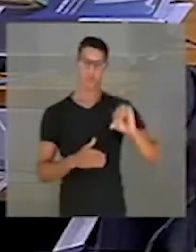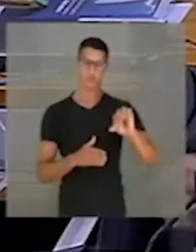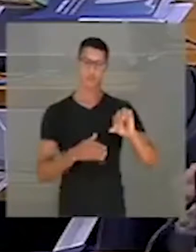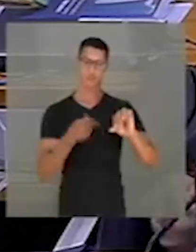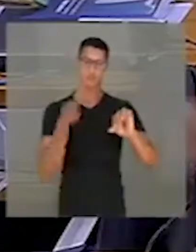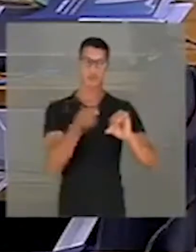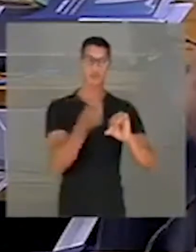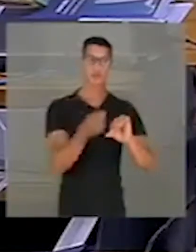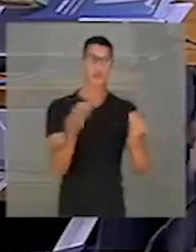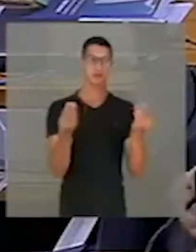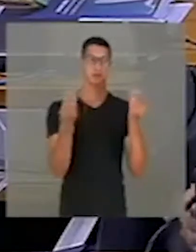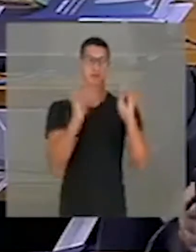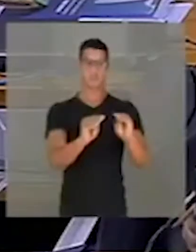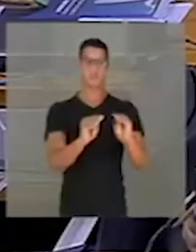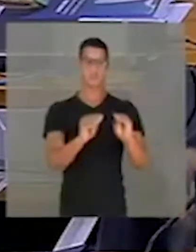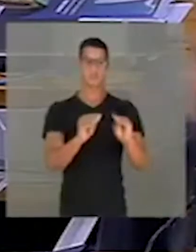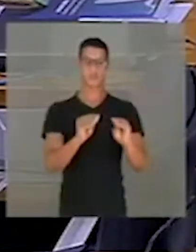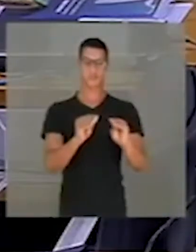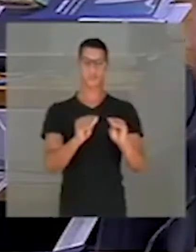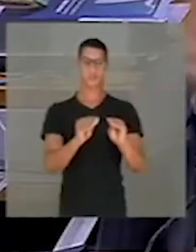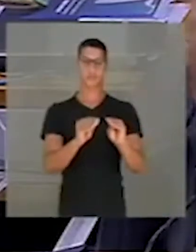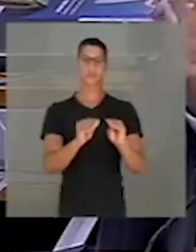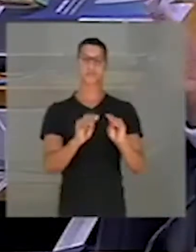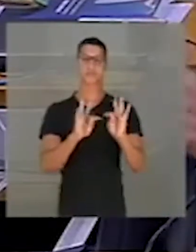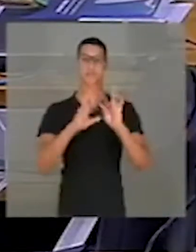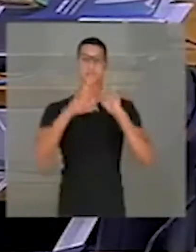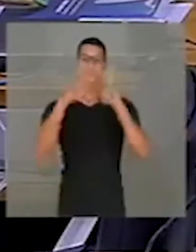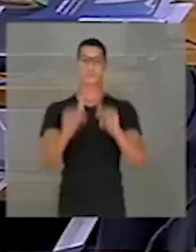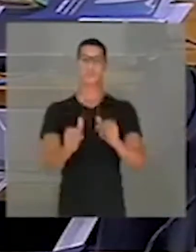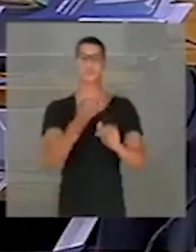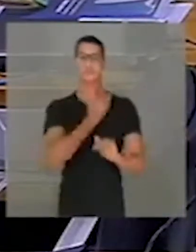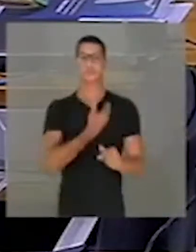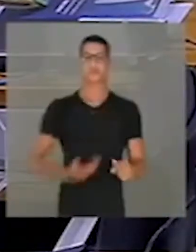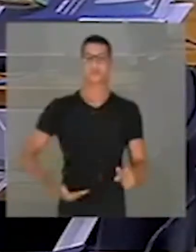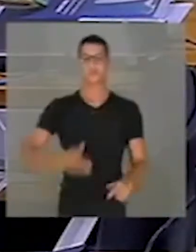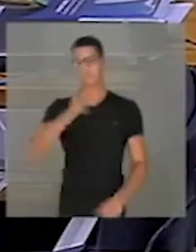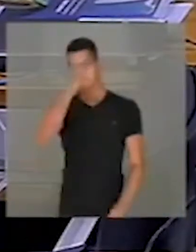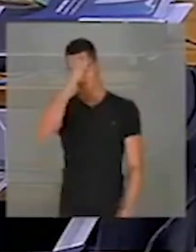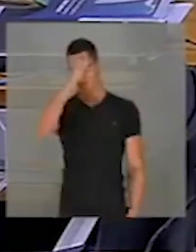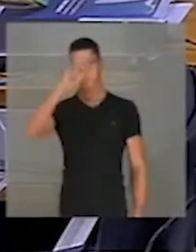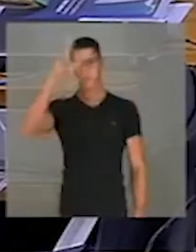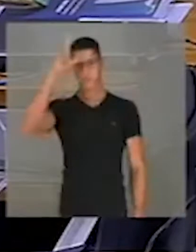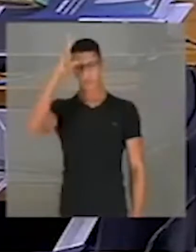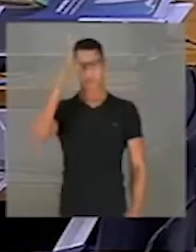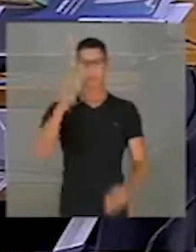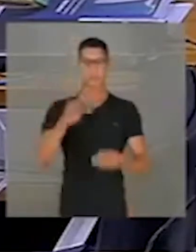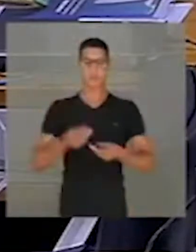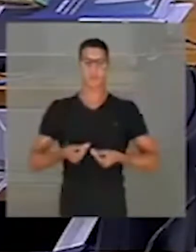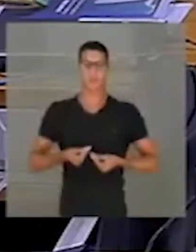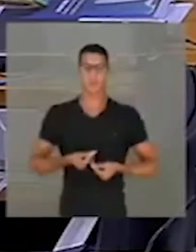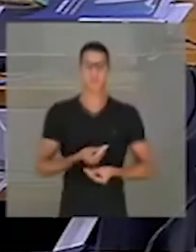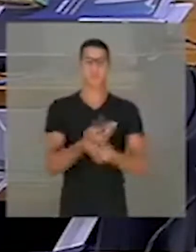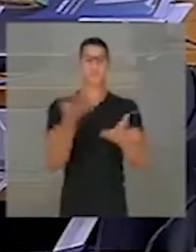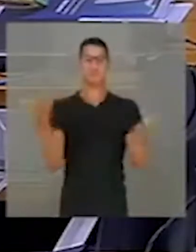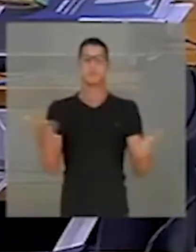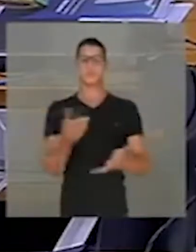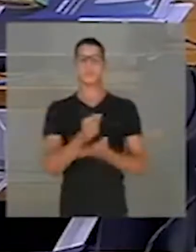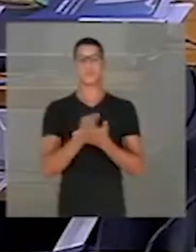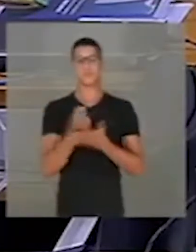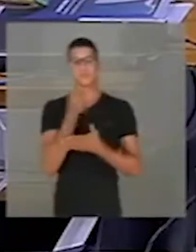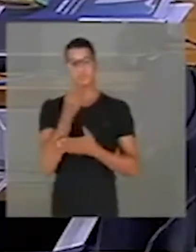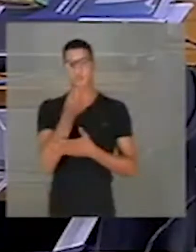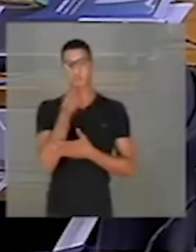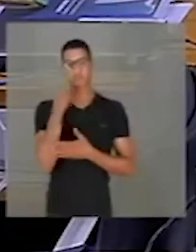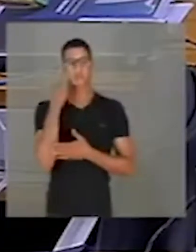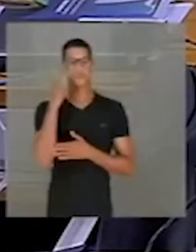se inclua no indiciamento todos os governadores e prefeitos que distribuíram tais medicamentos